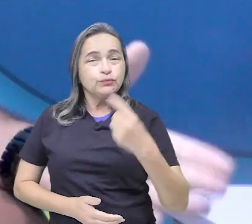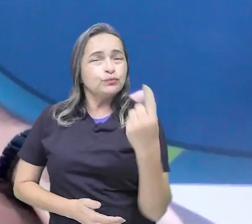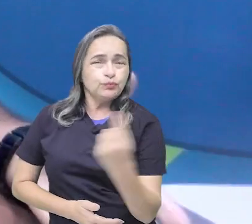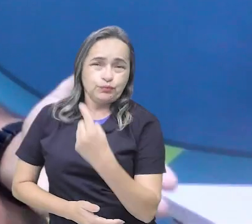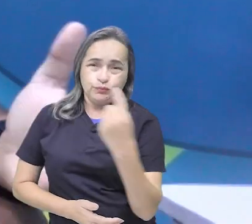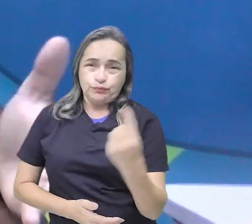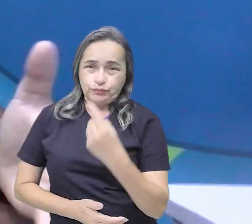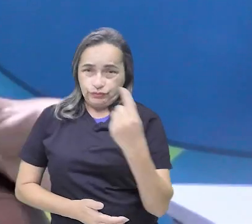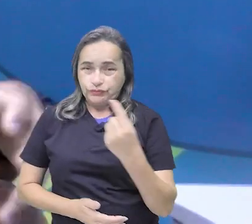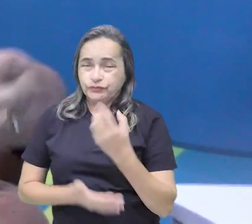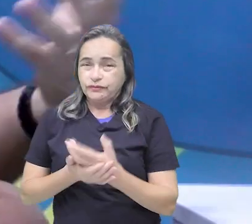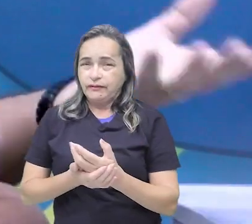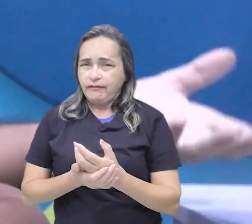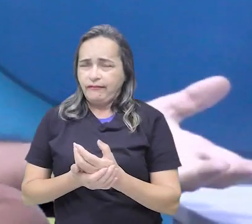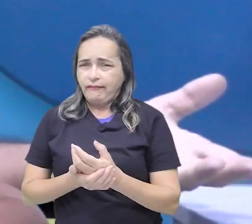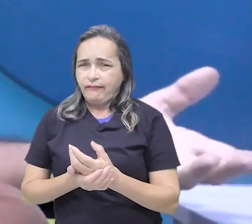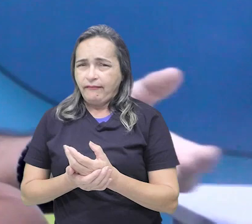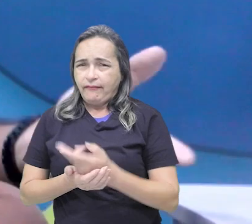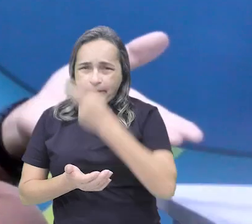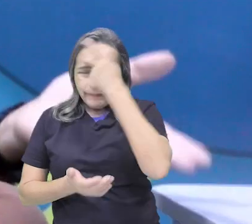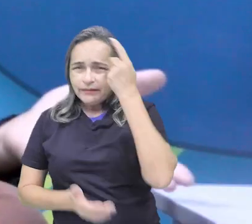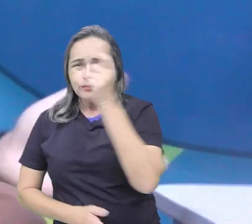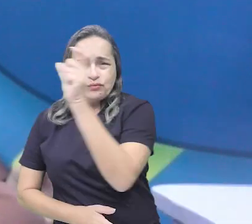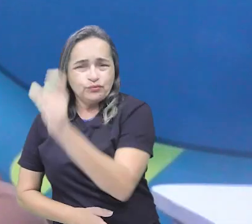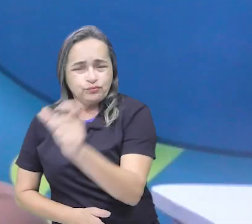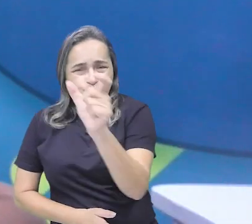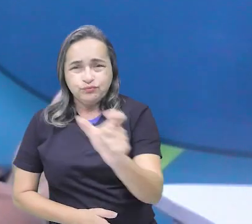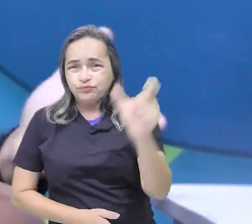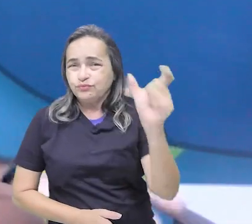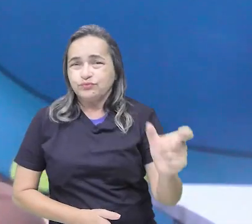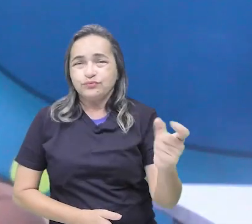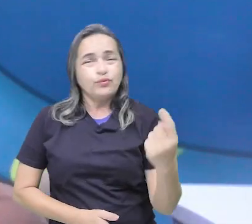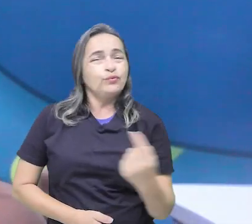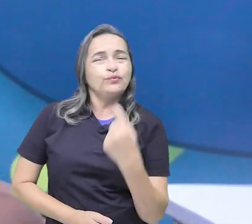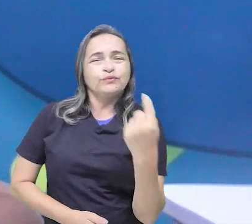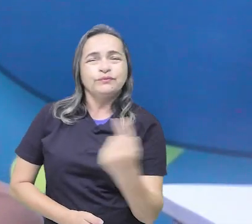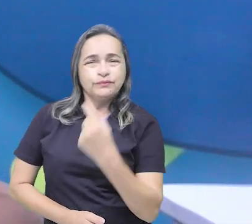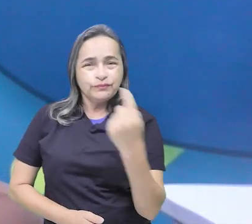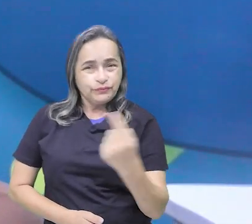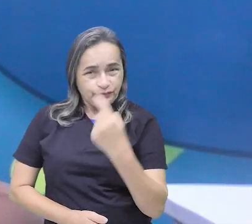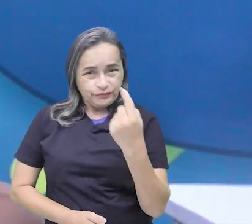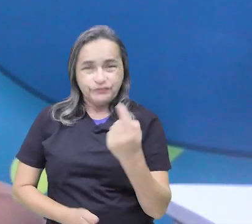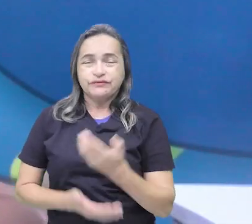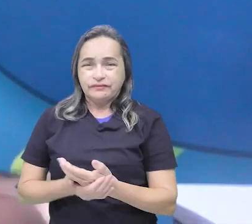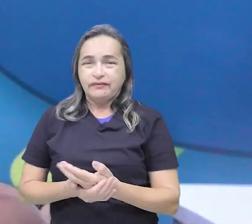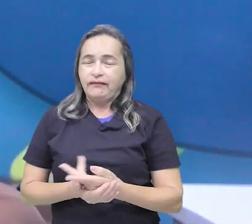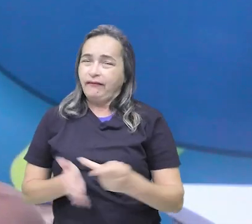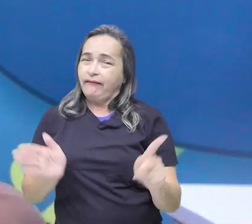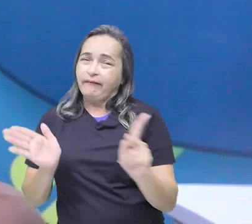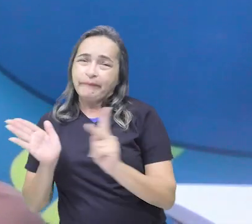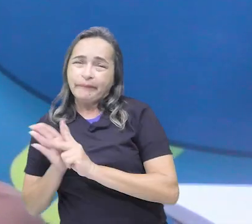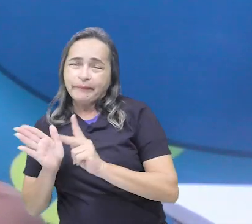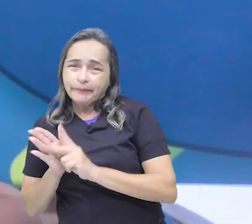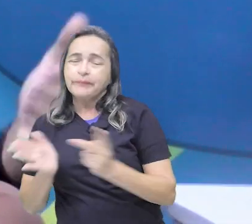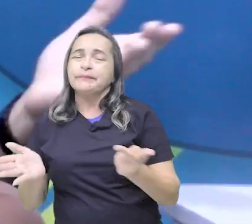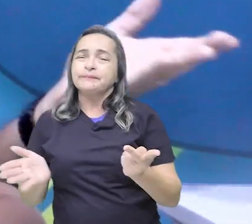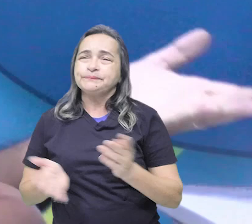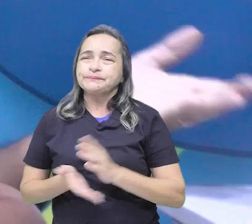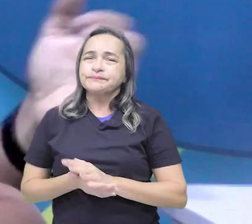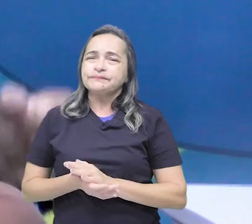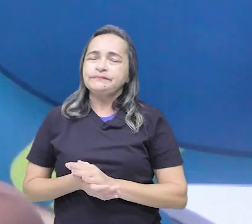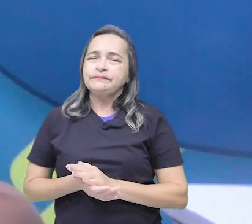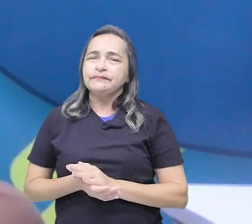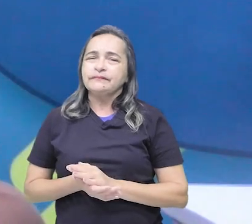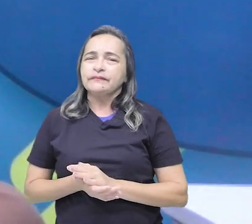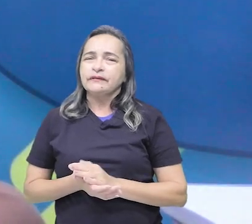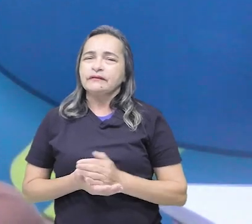com a saúde de cada homem, levando em consideração que a saúde do homem, Marcelo, tem suas particularidades. Então, para aquele que nos procura nos postos de